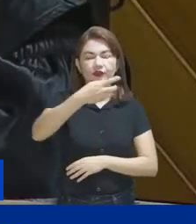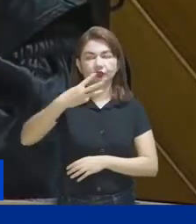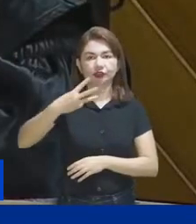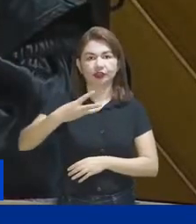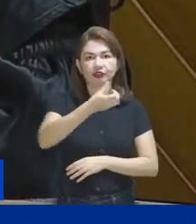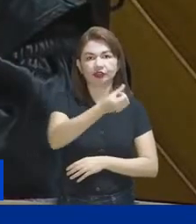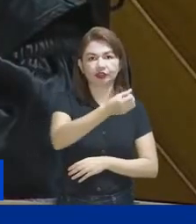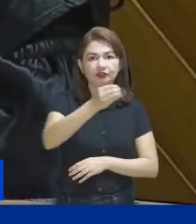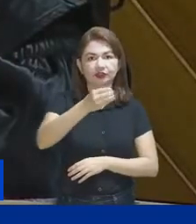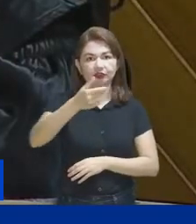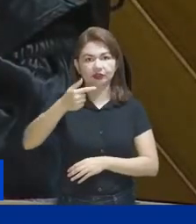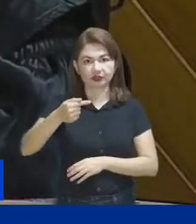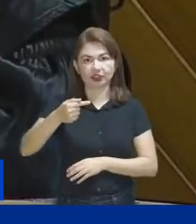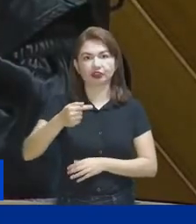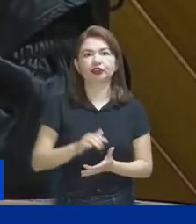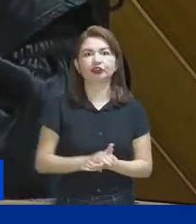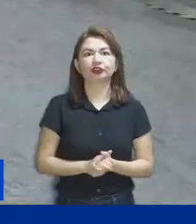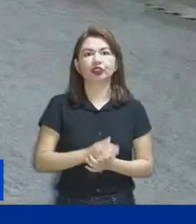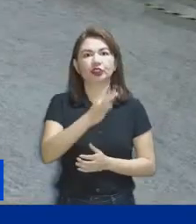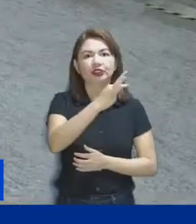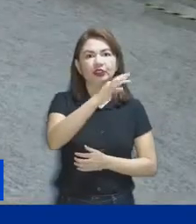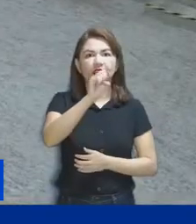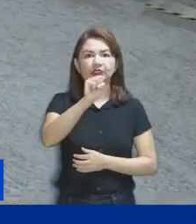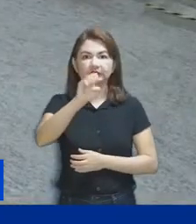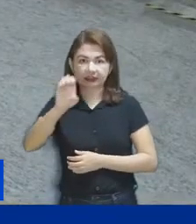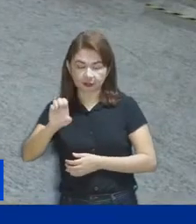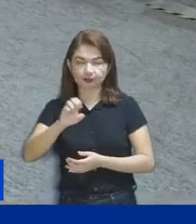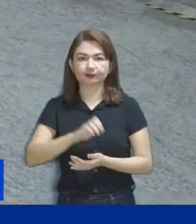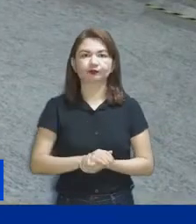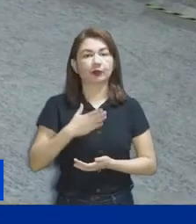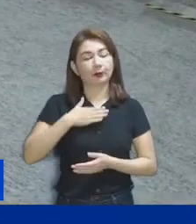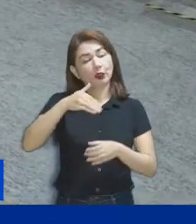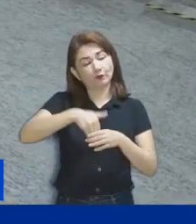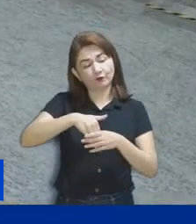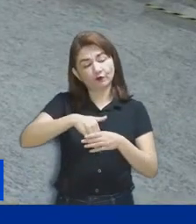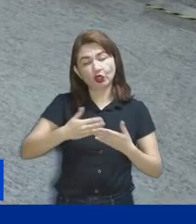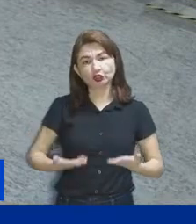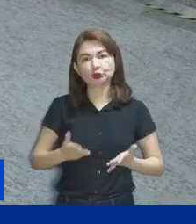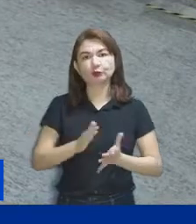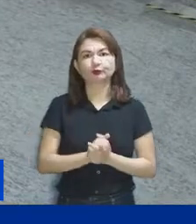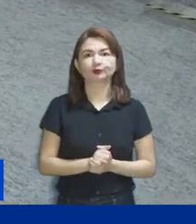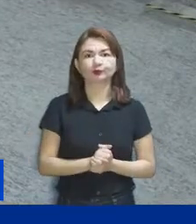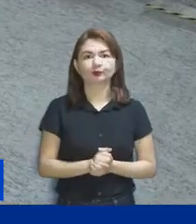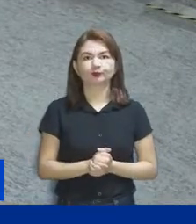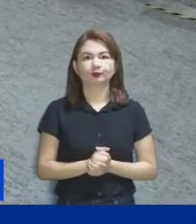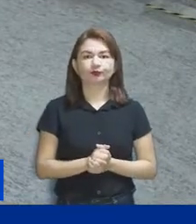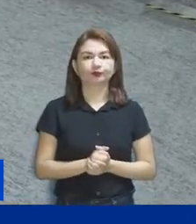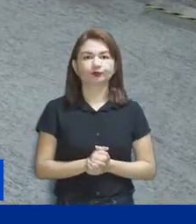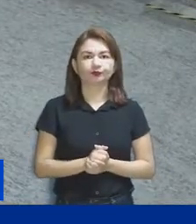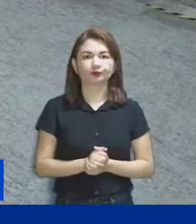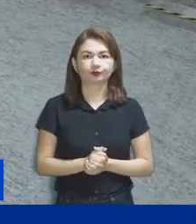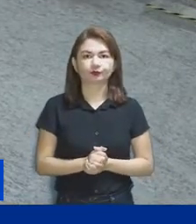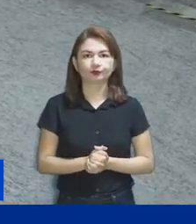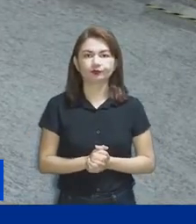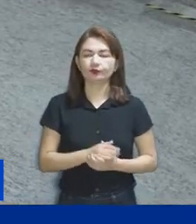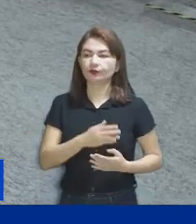23.607/2019 do TSE. É como voto, excelências. Vota a juíza Paula Santos.